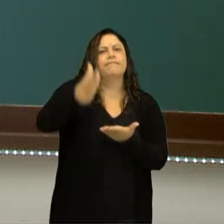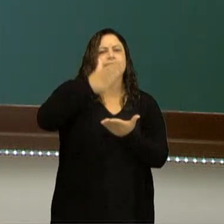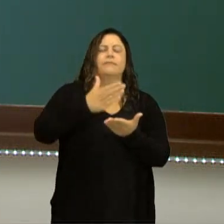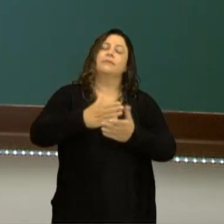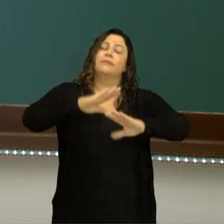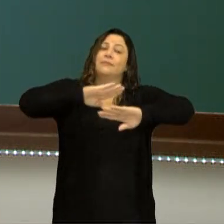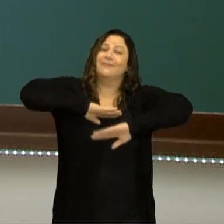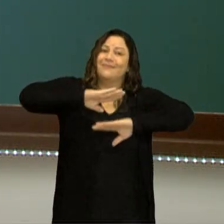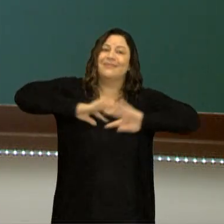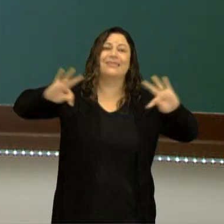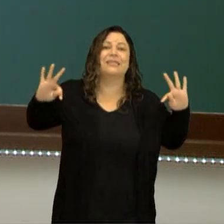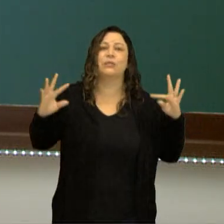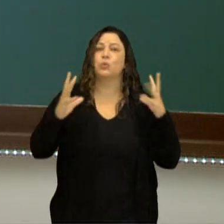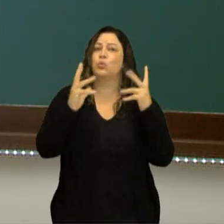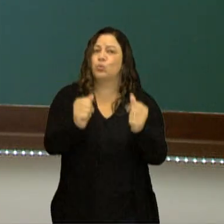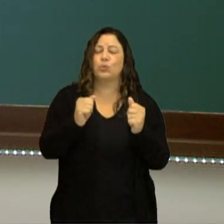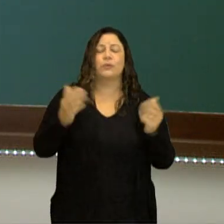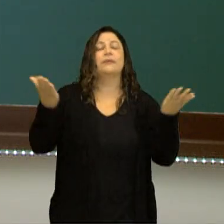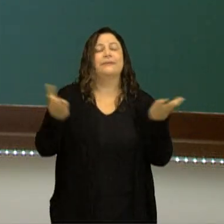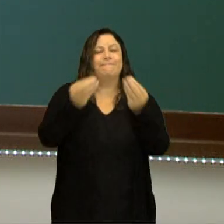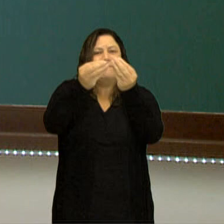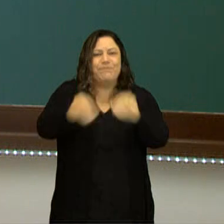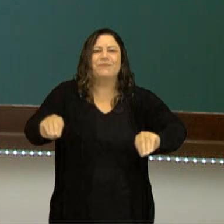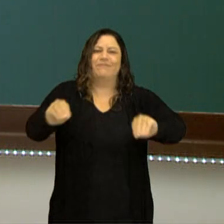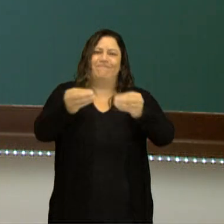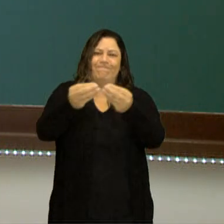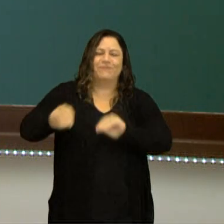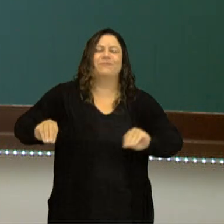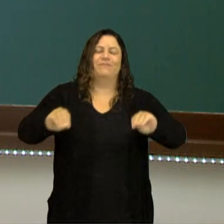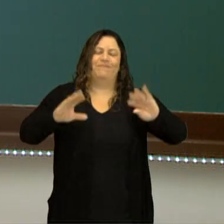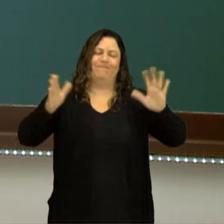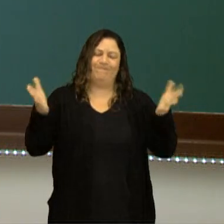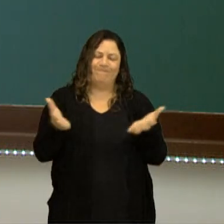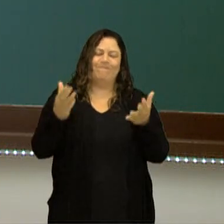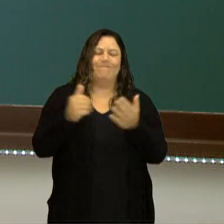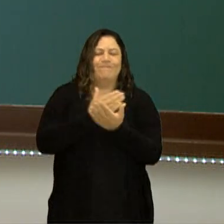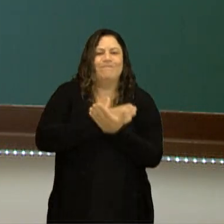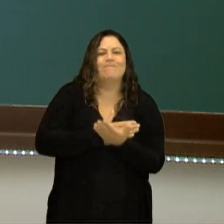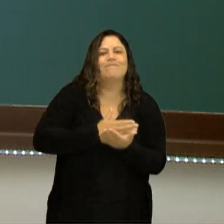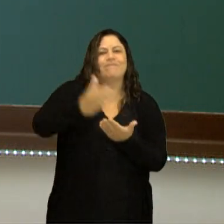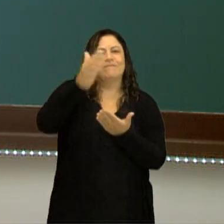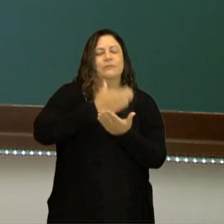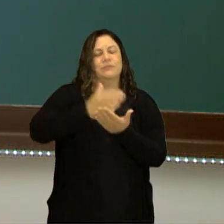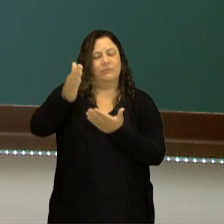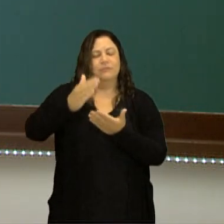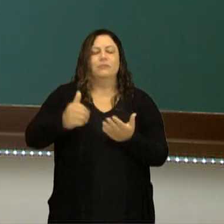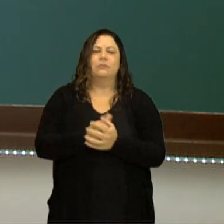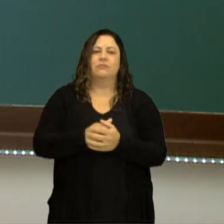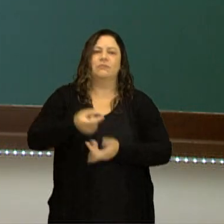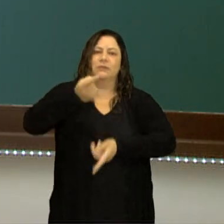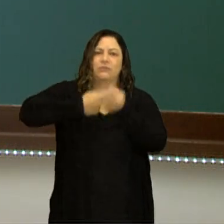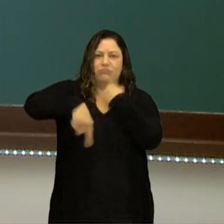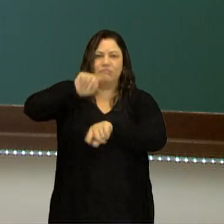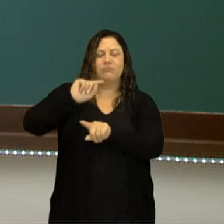situação toda já estava, né, sendo armada para iniciar a Revolução